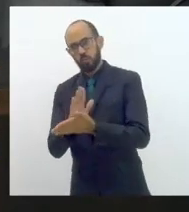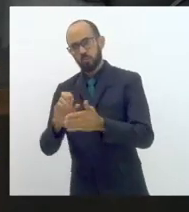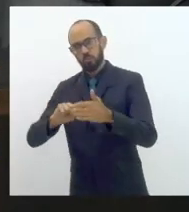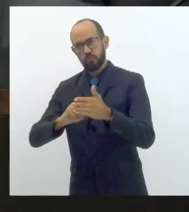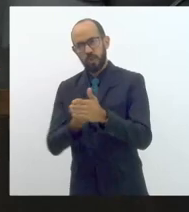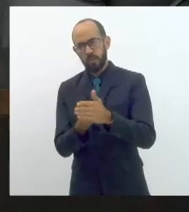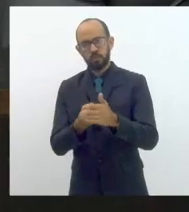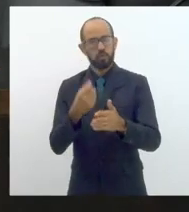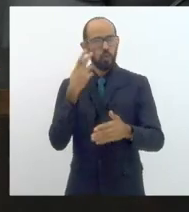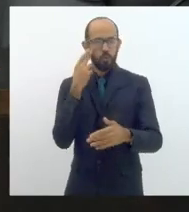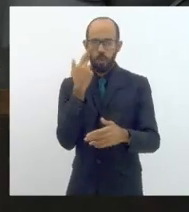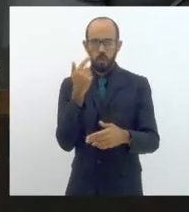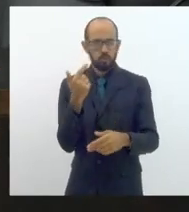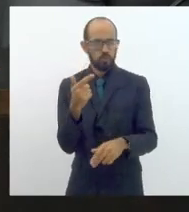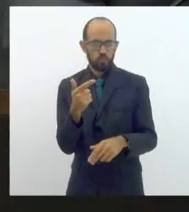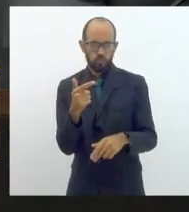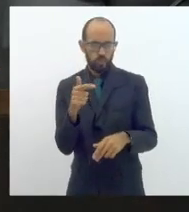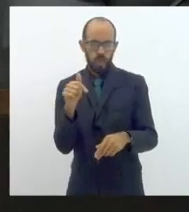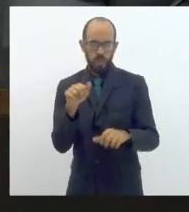no plenário.